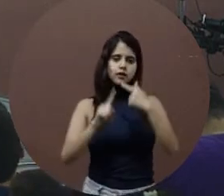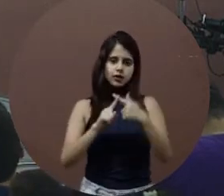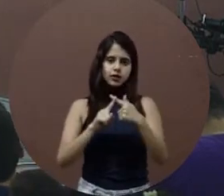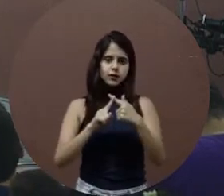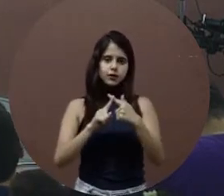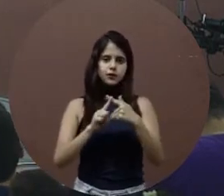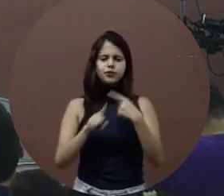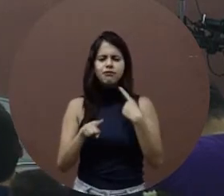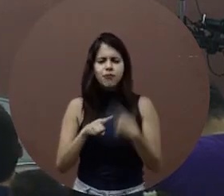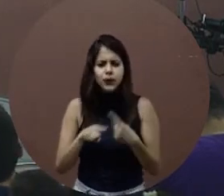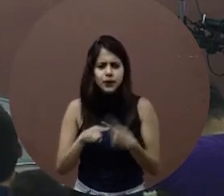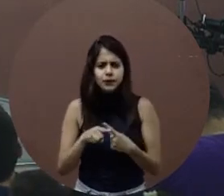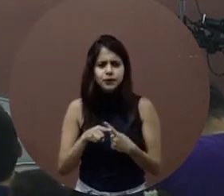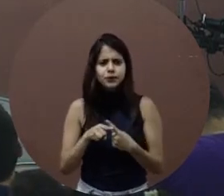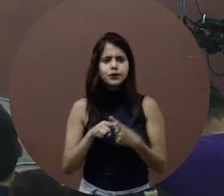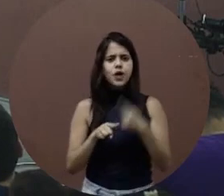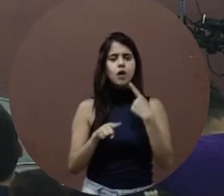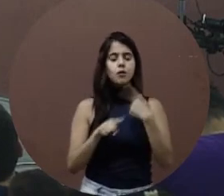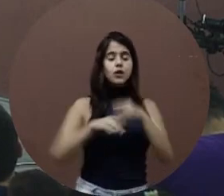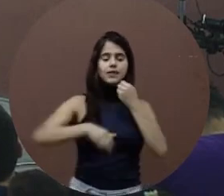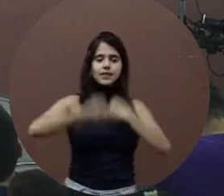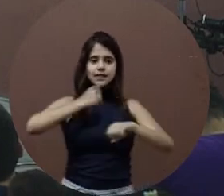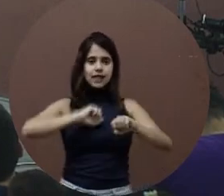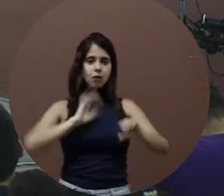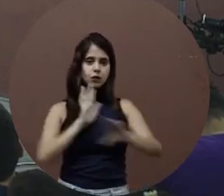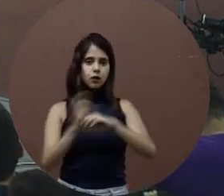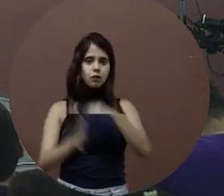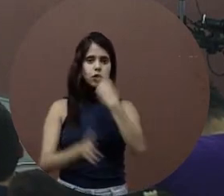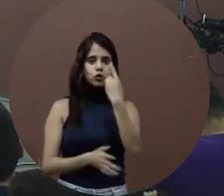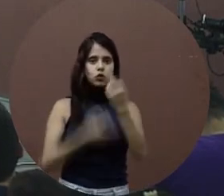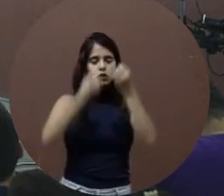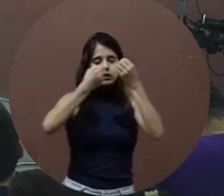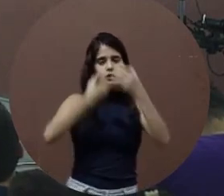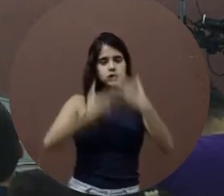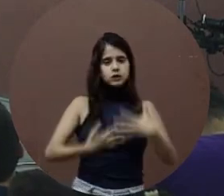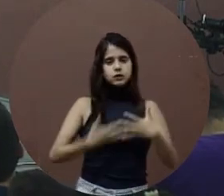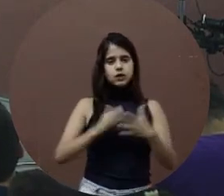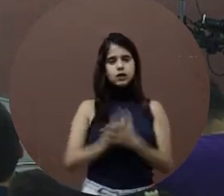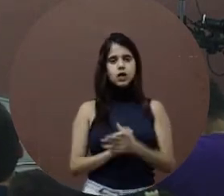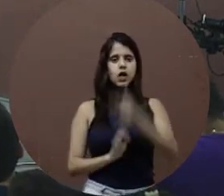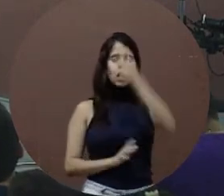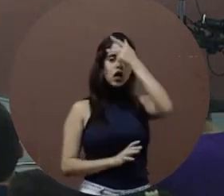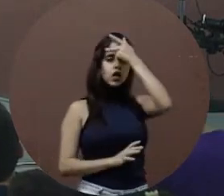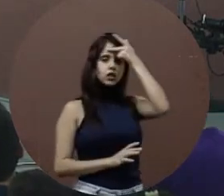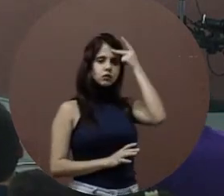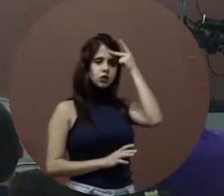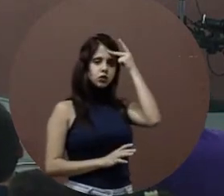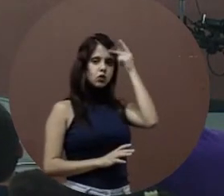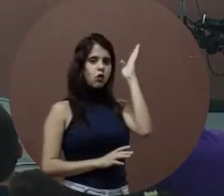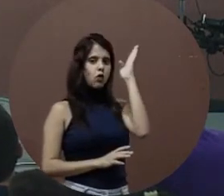Sabe por quê? Salmo 1 diz que os ímpios não